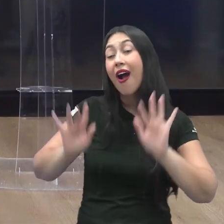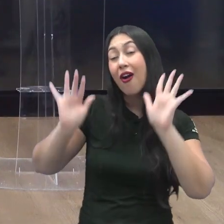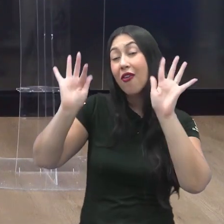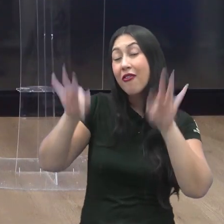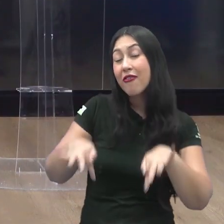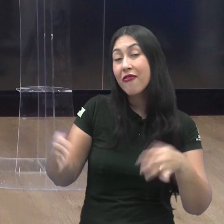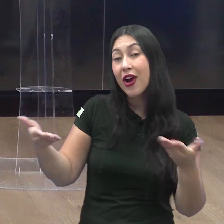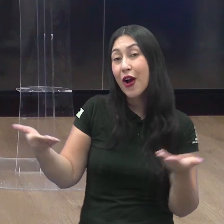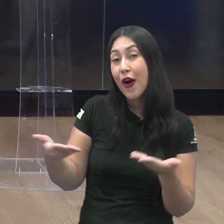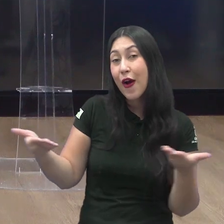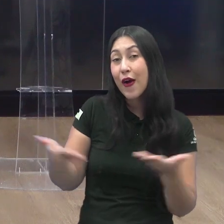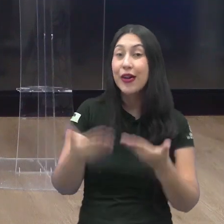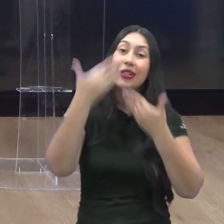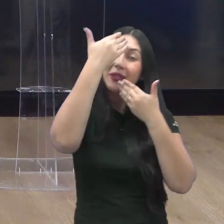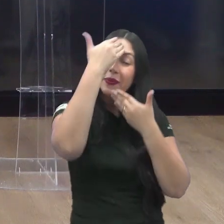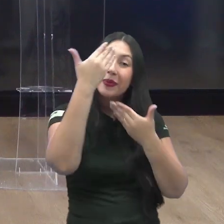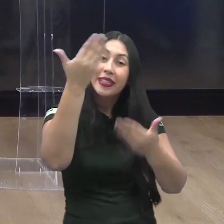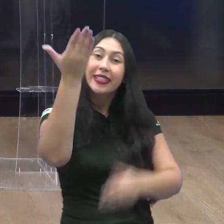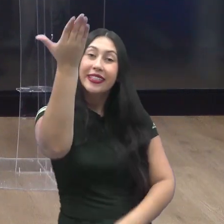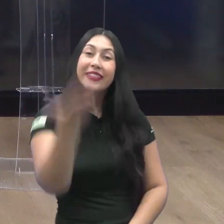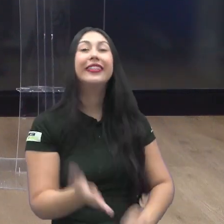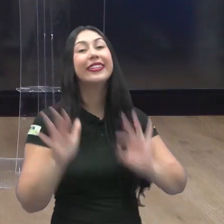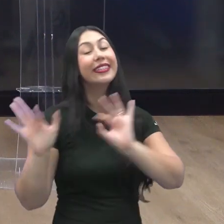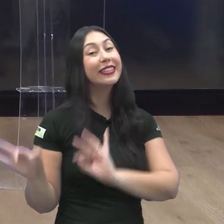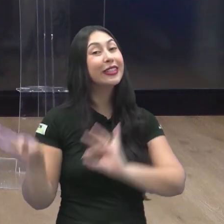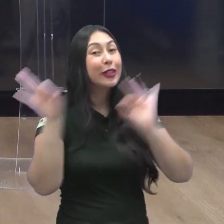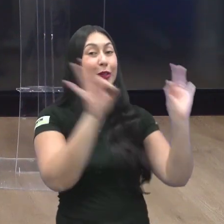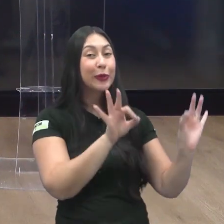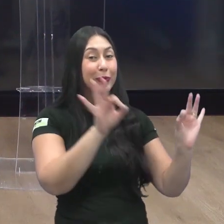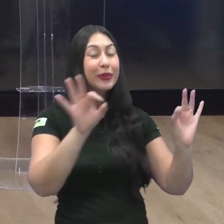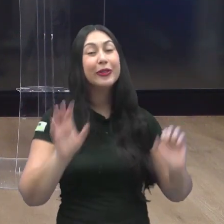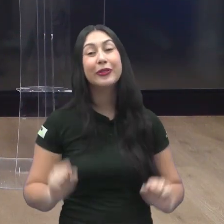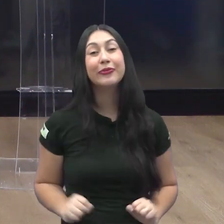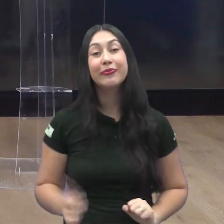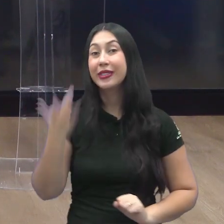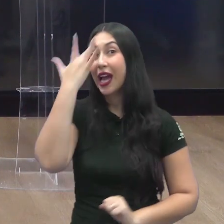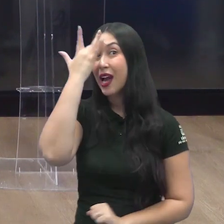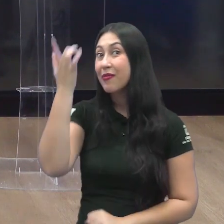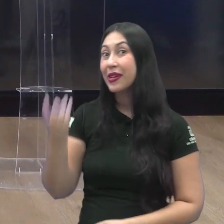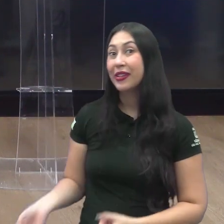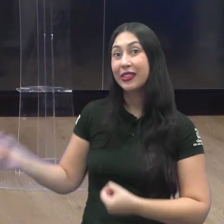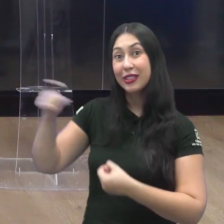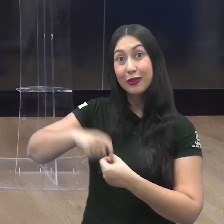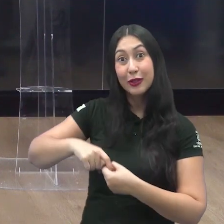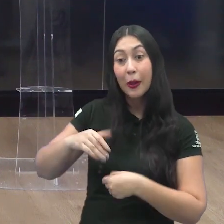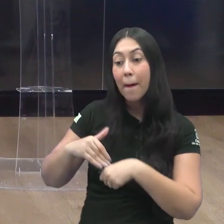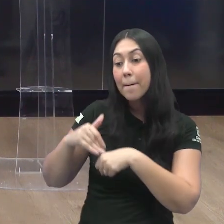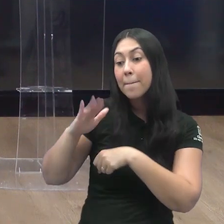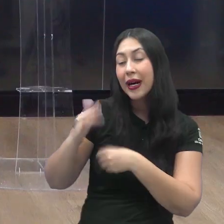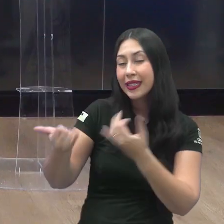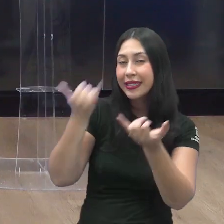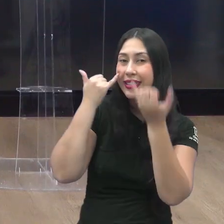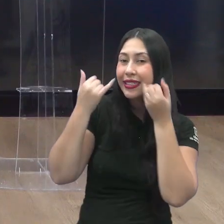do Boletim Legislativo de hoje. Obrigada pela sua companhia nesta segunda-feira. Amanhã